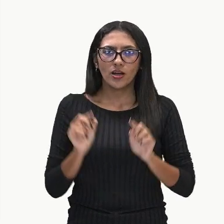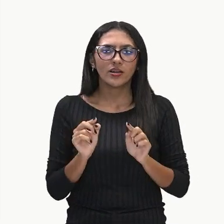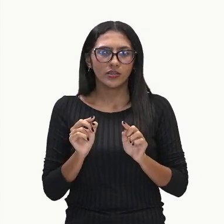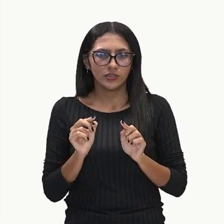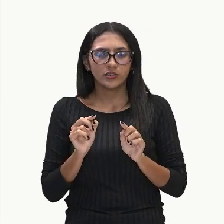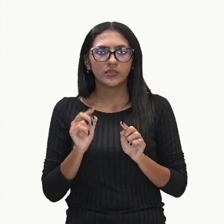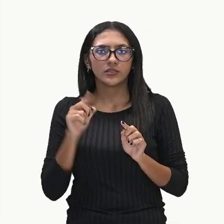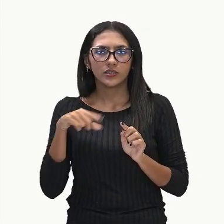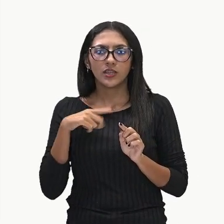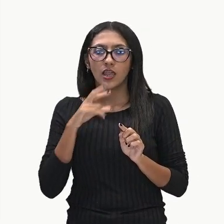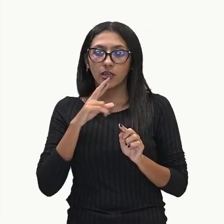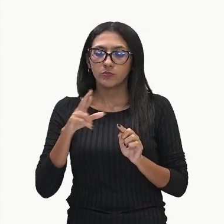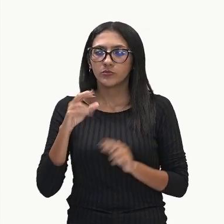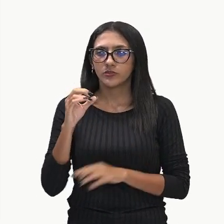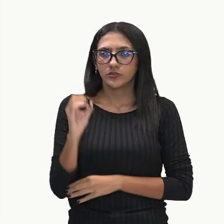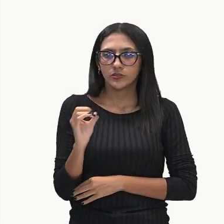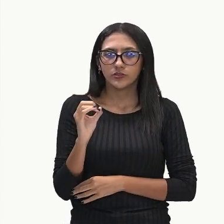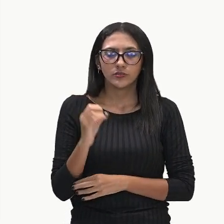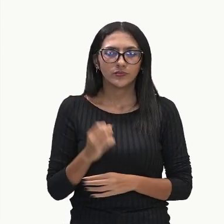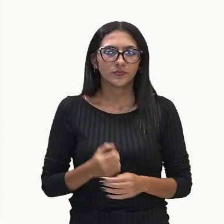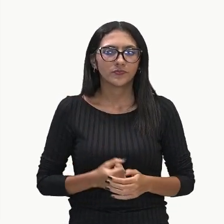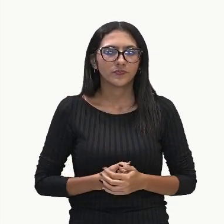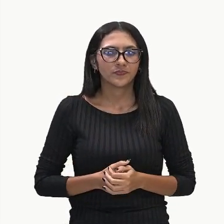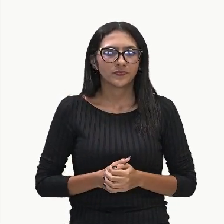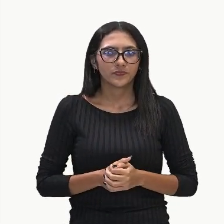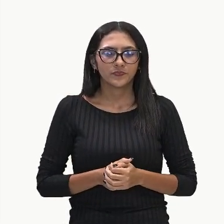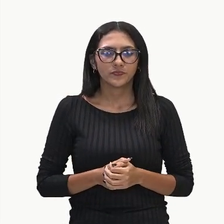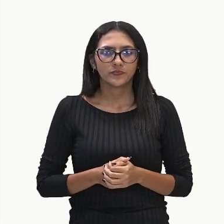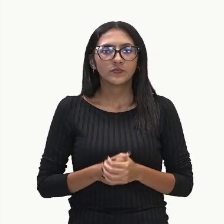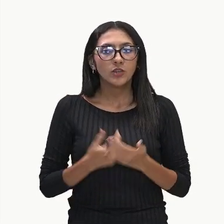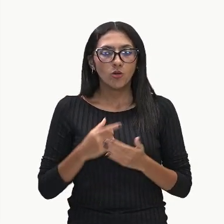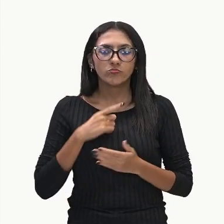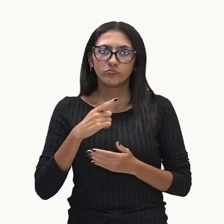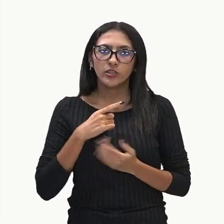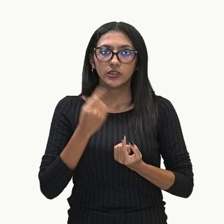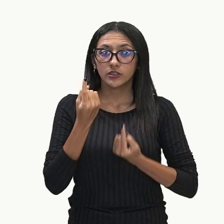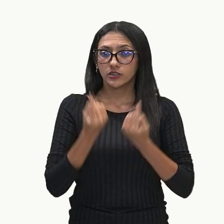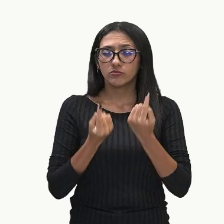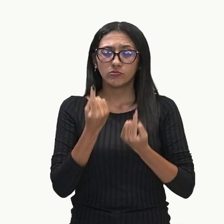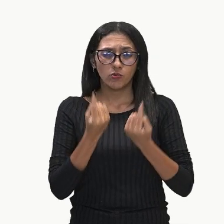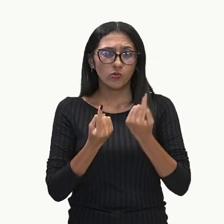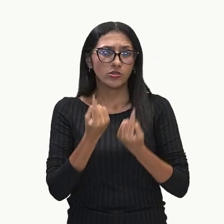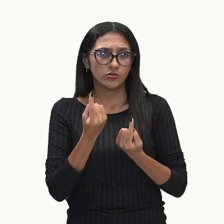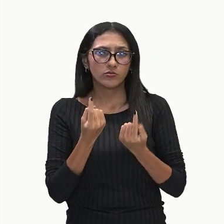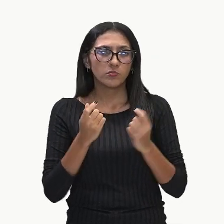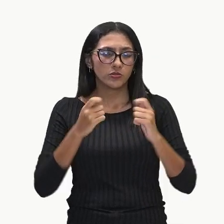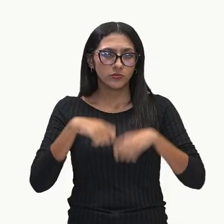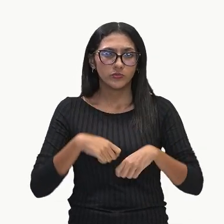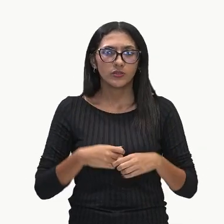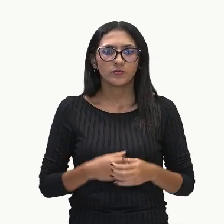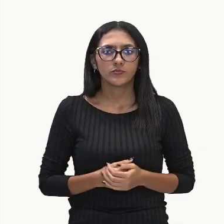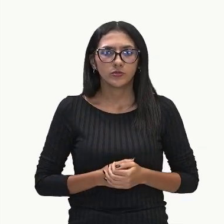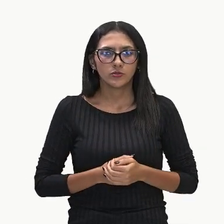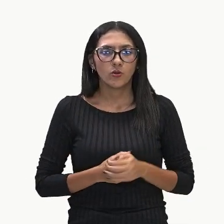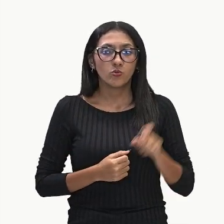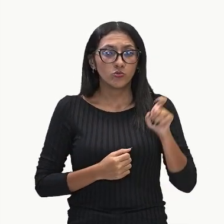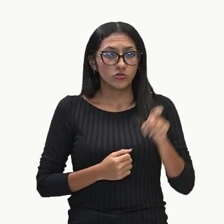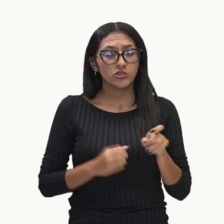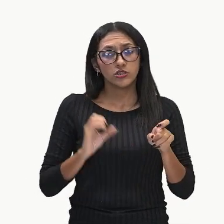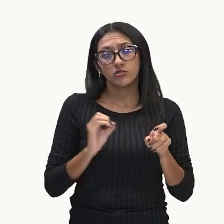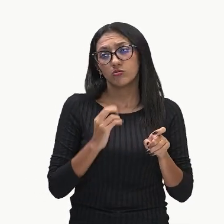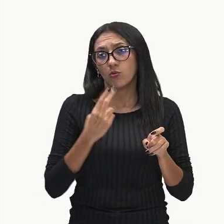Então, nós vamos trabalhar aqui com duas opções. ou o x é igual a